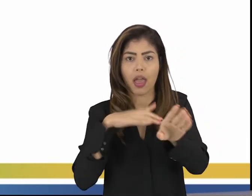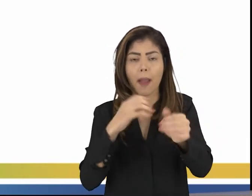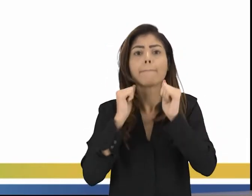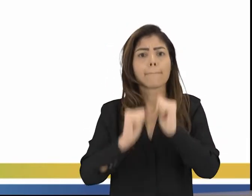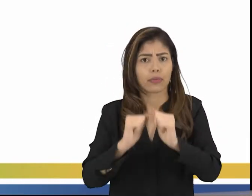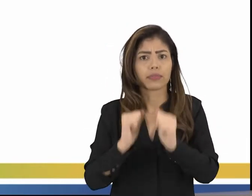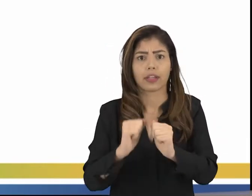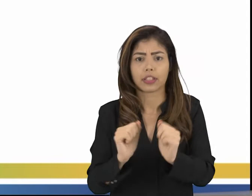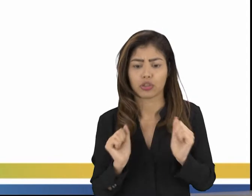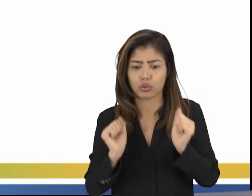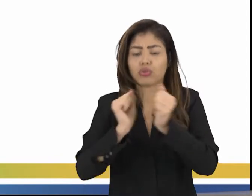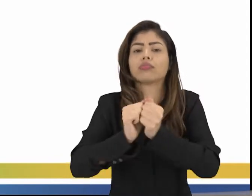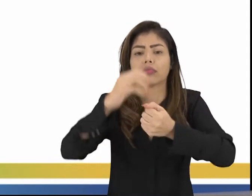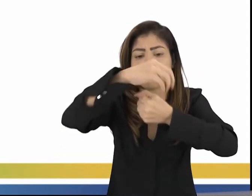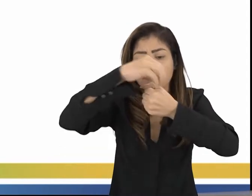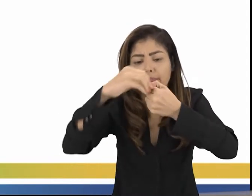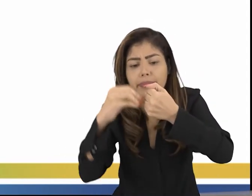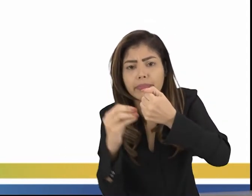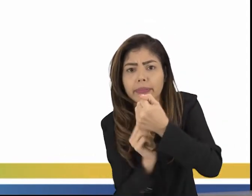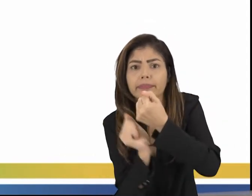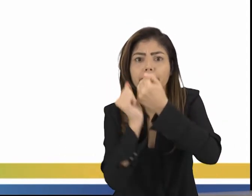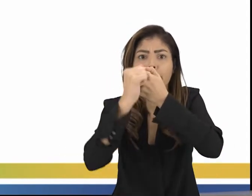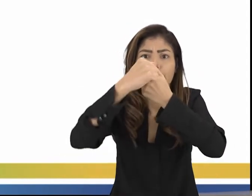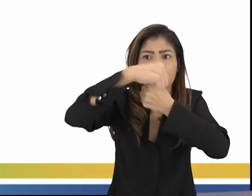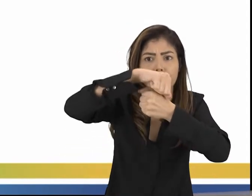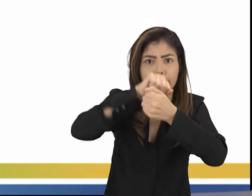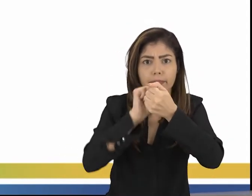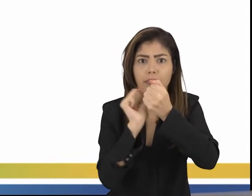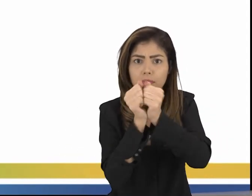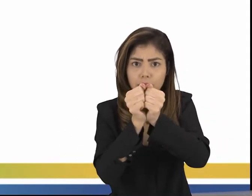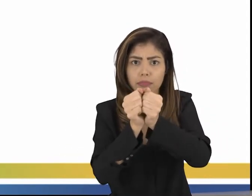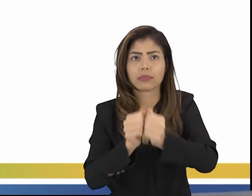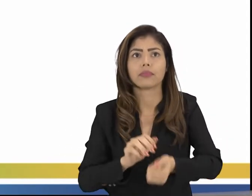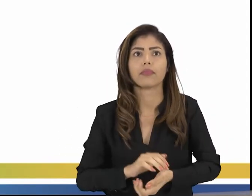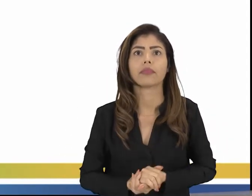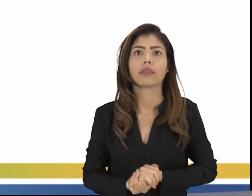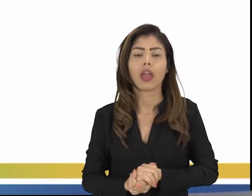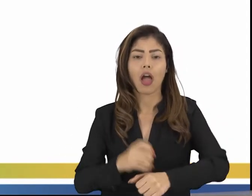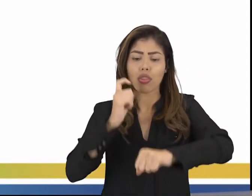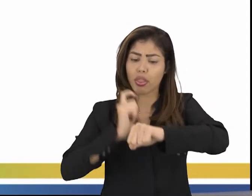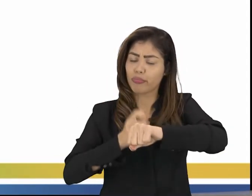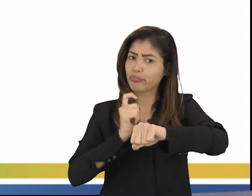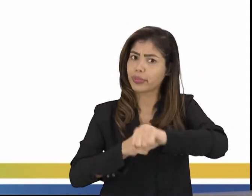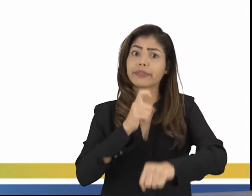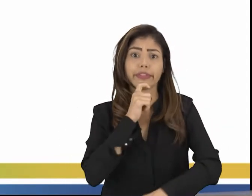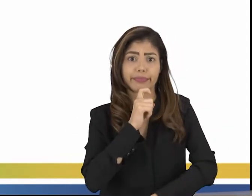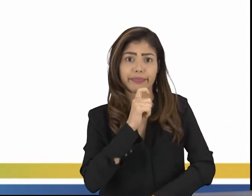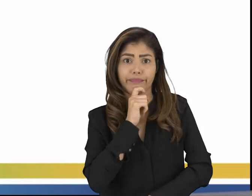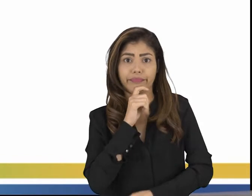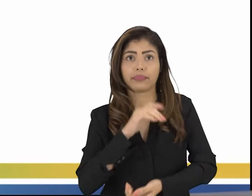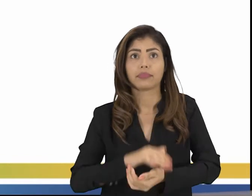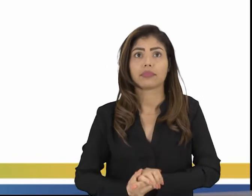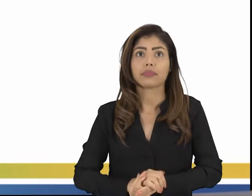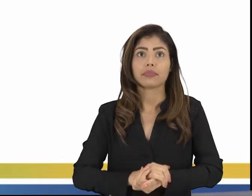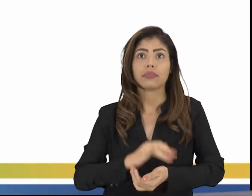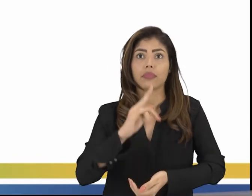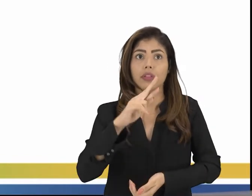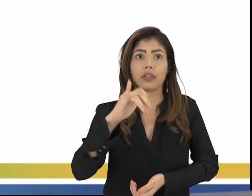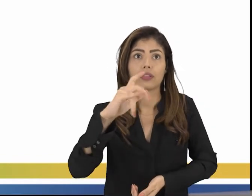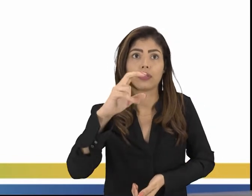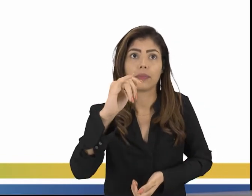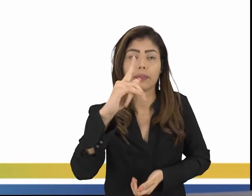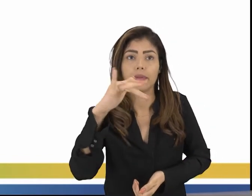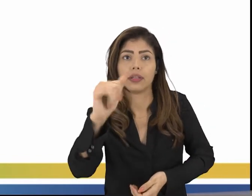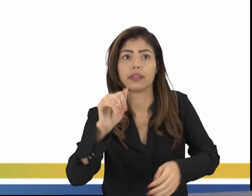pudessem então se juntar e formar-se no estado sólido. Esse efeito eu chamo de crioscopia ou